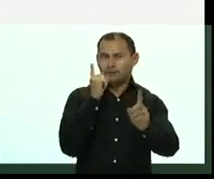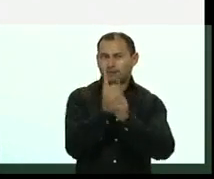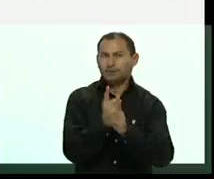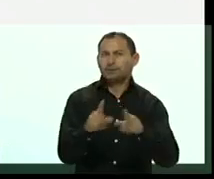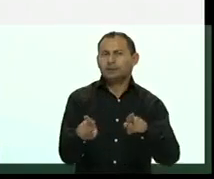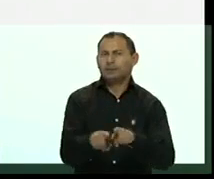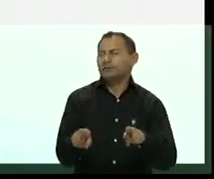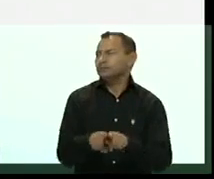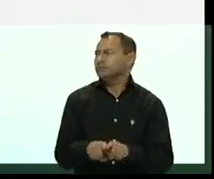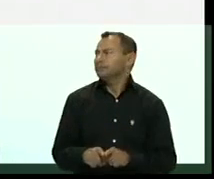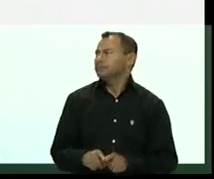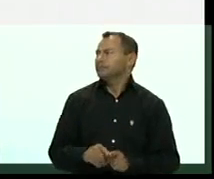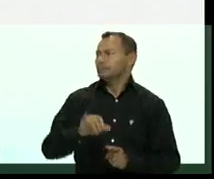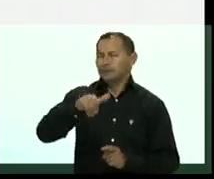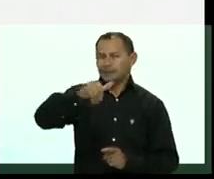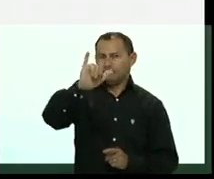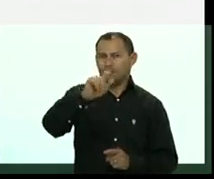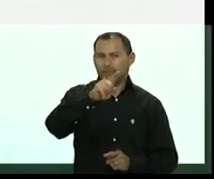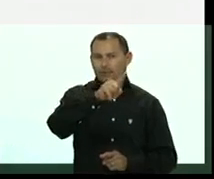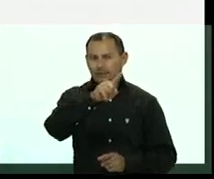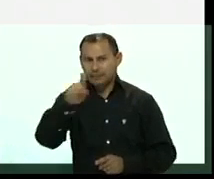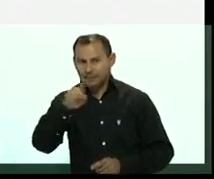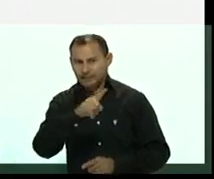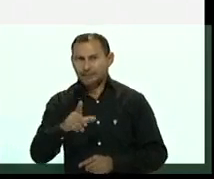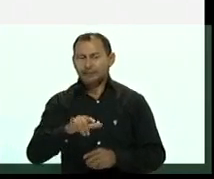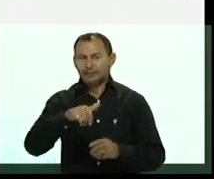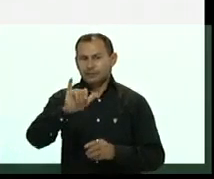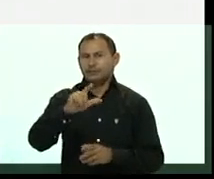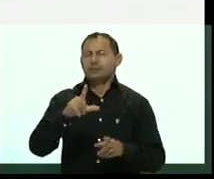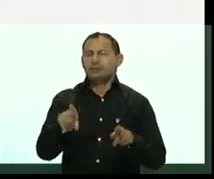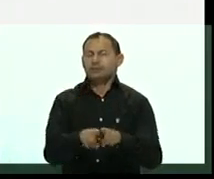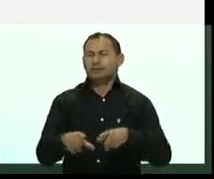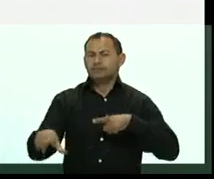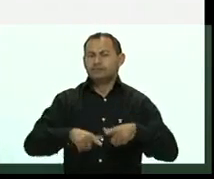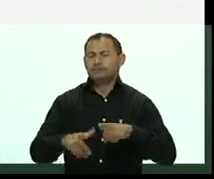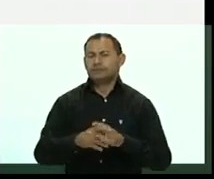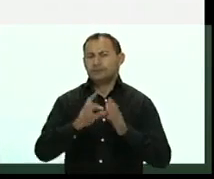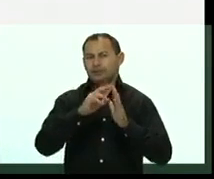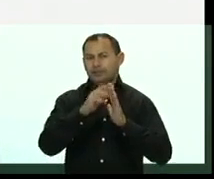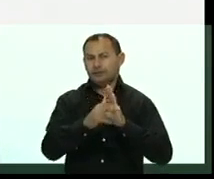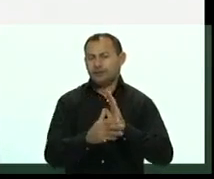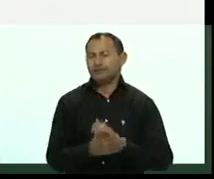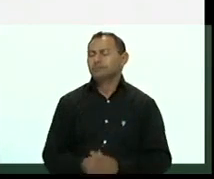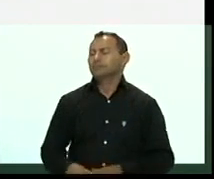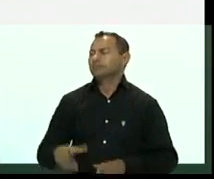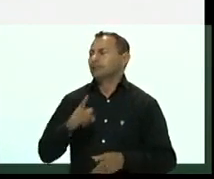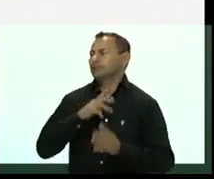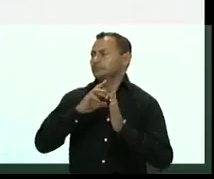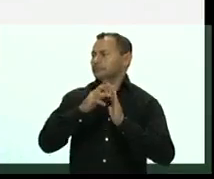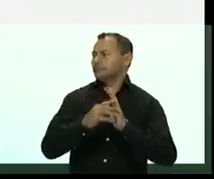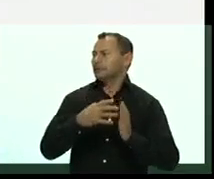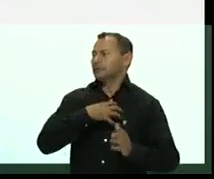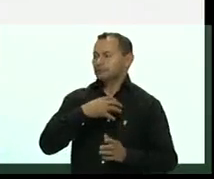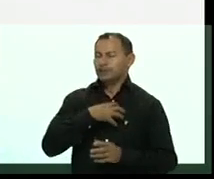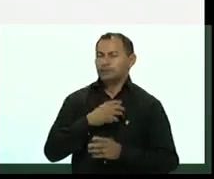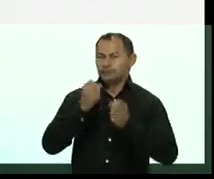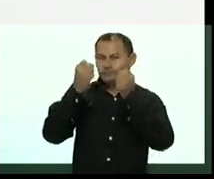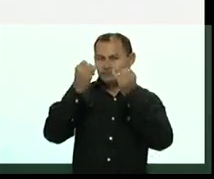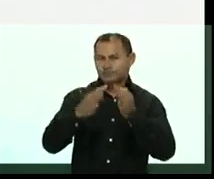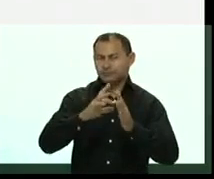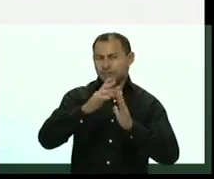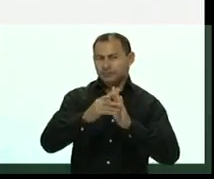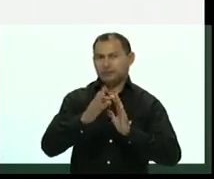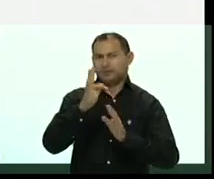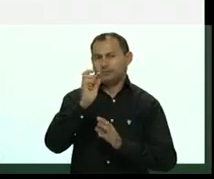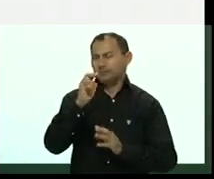encontrar também y', quando eu tiver y' eu também estou trabalhando com derivada. Nós temos diversas formas de expressar a derivada de